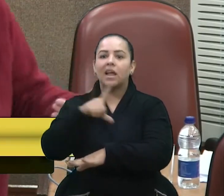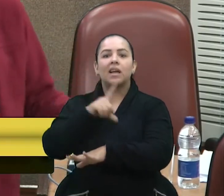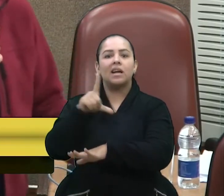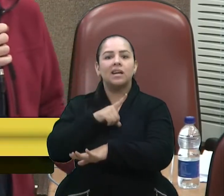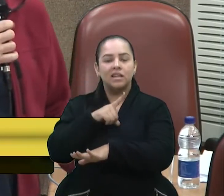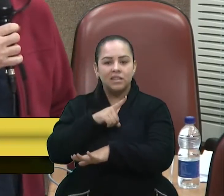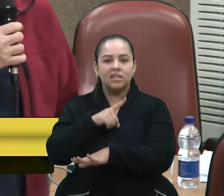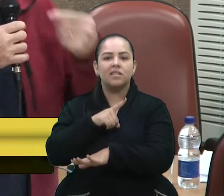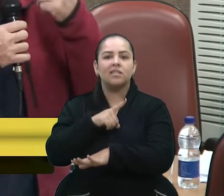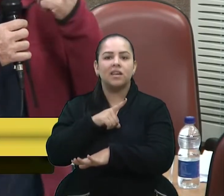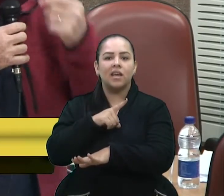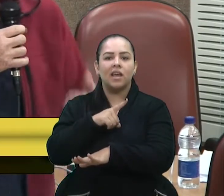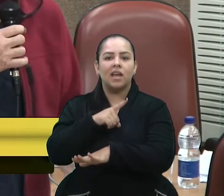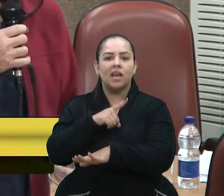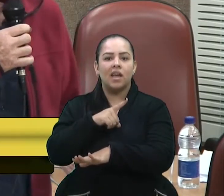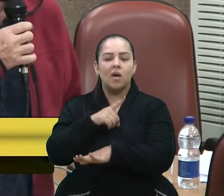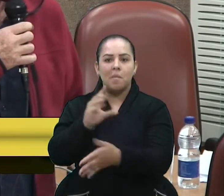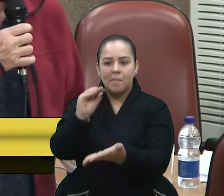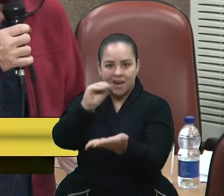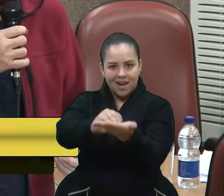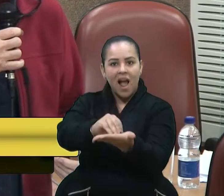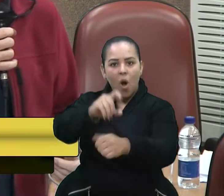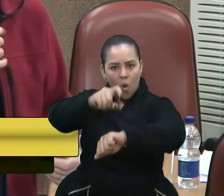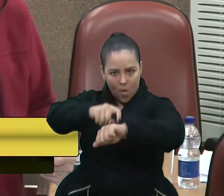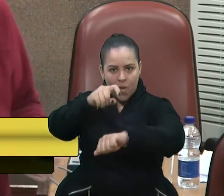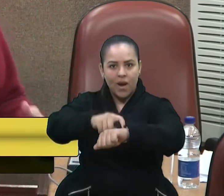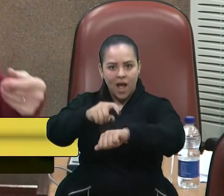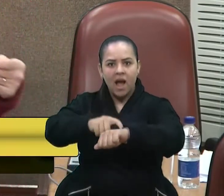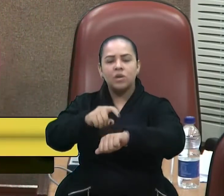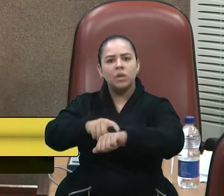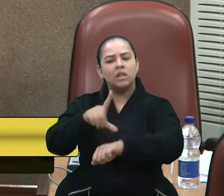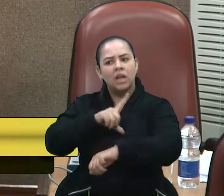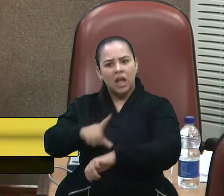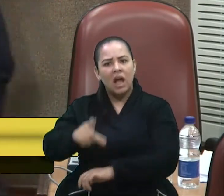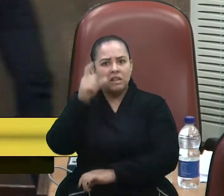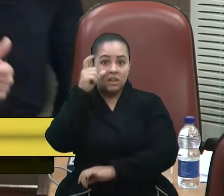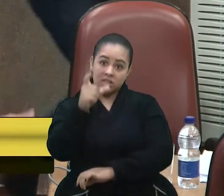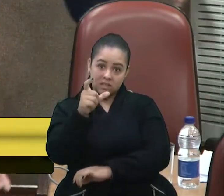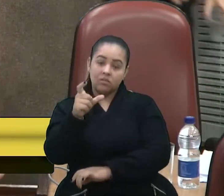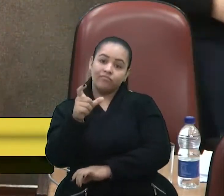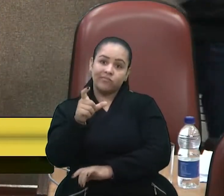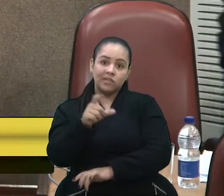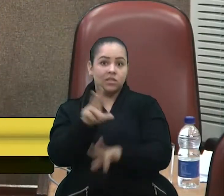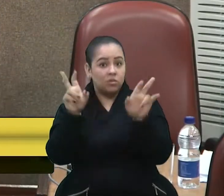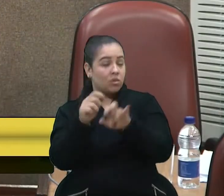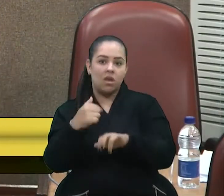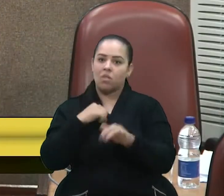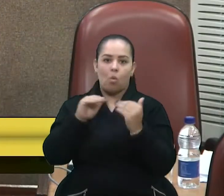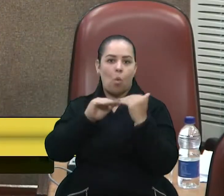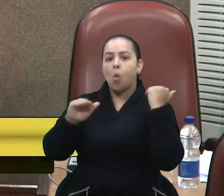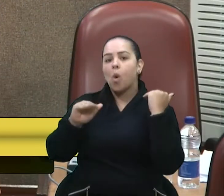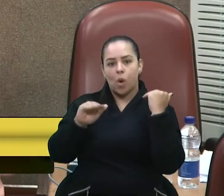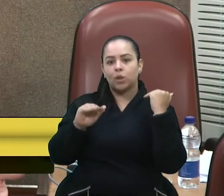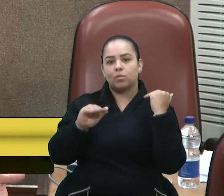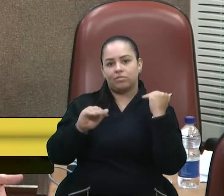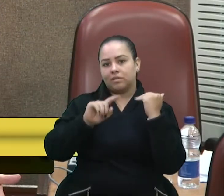chamou a atenção por esse aspecto. Eu aí discordo do senhor, colega vereador.